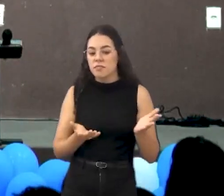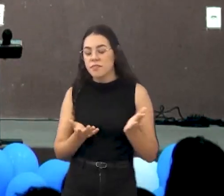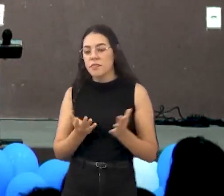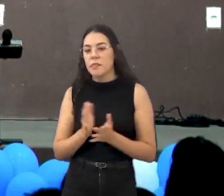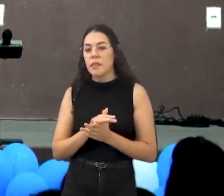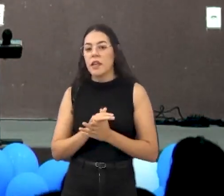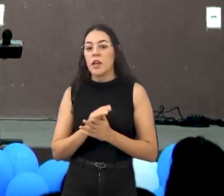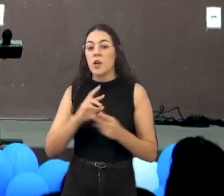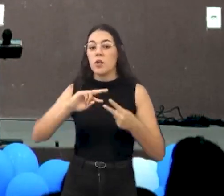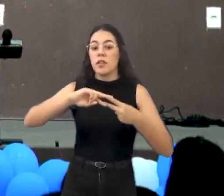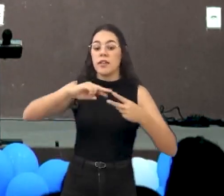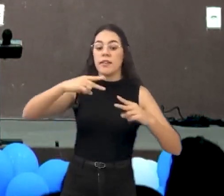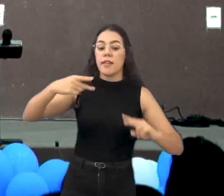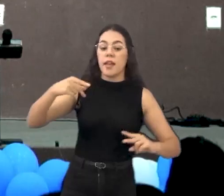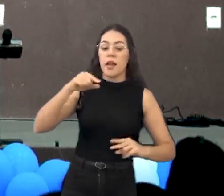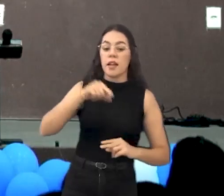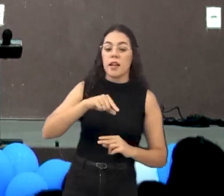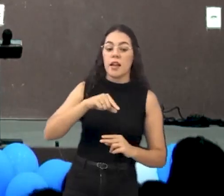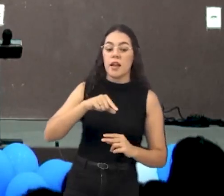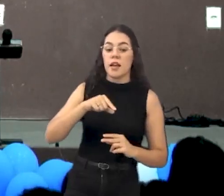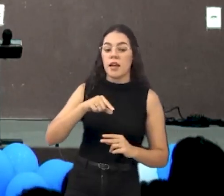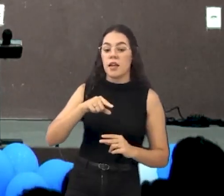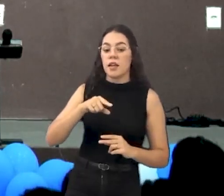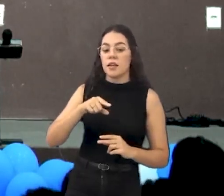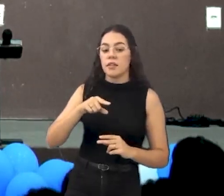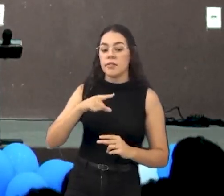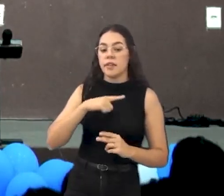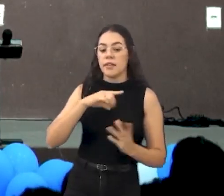Será que é o DNA de alguém que vai herdar a terra?